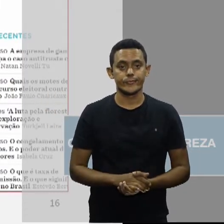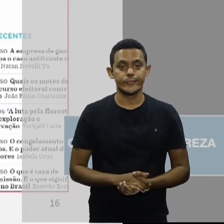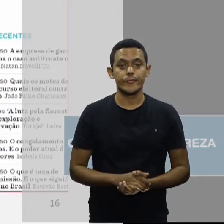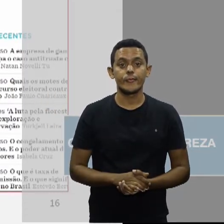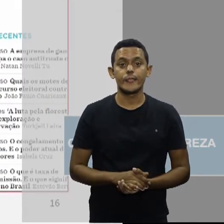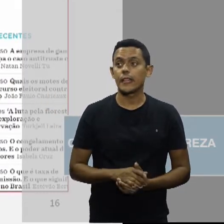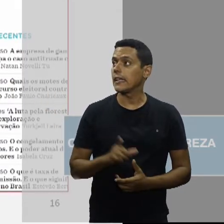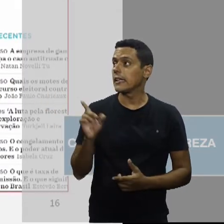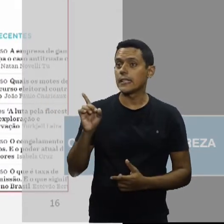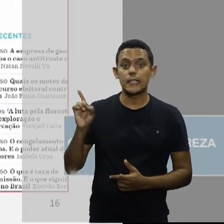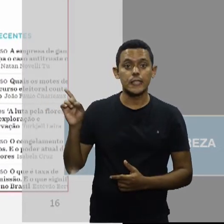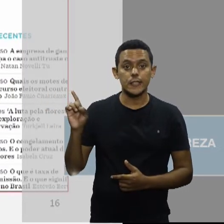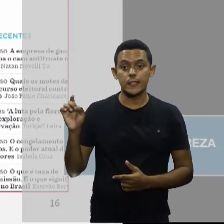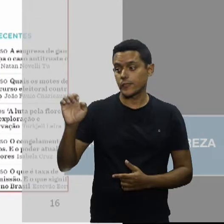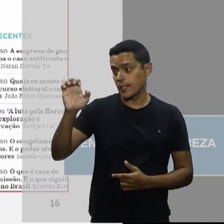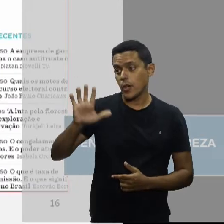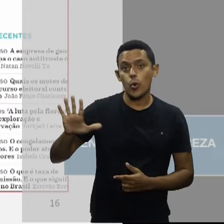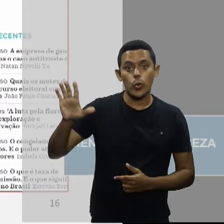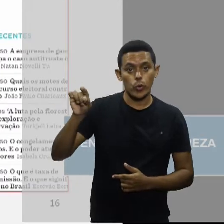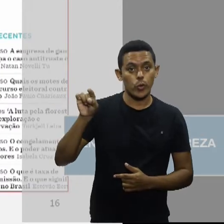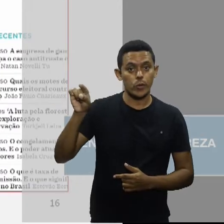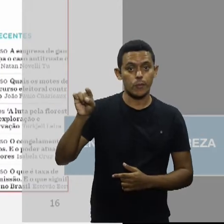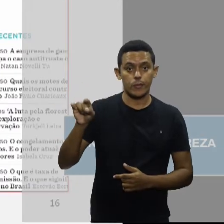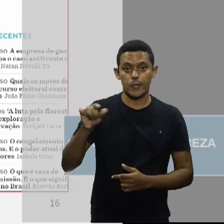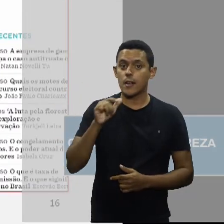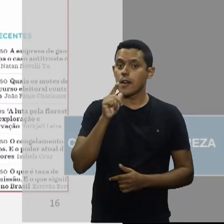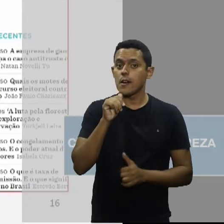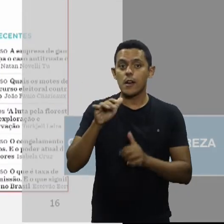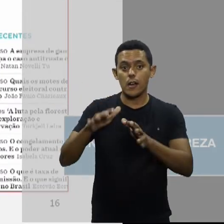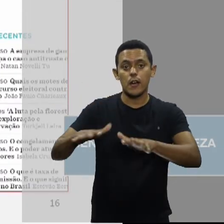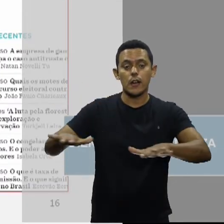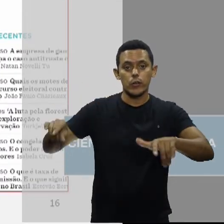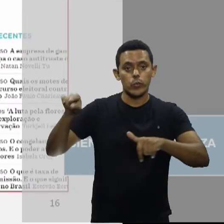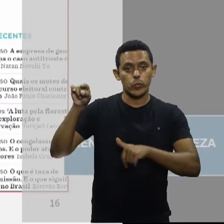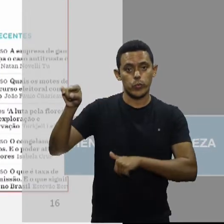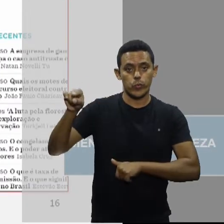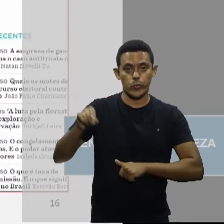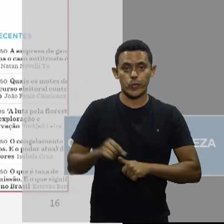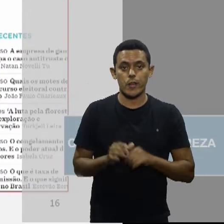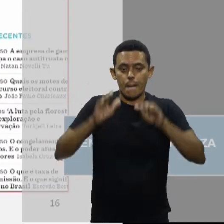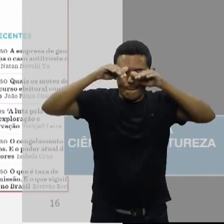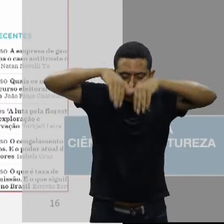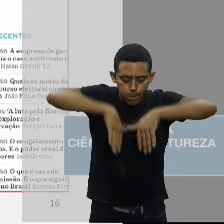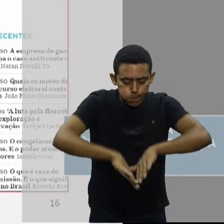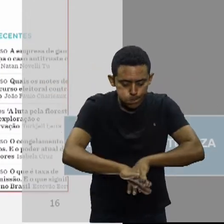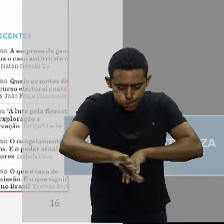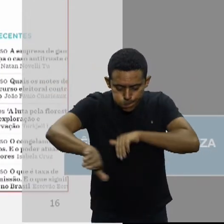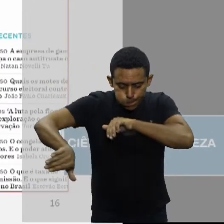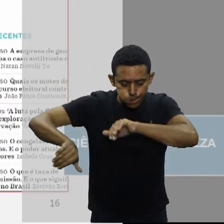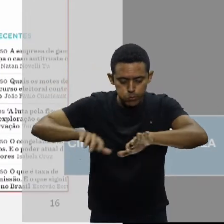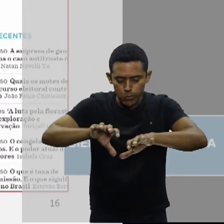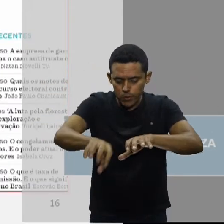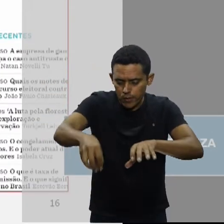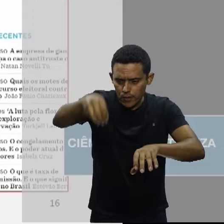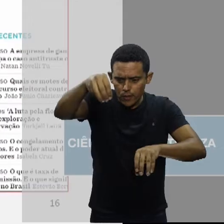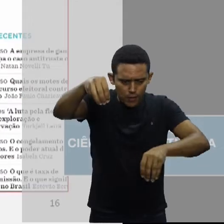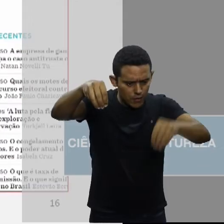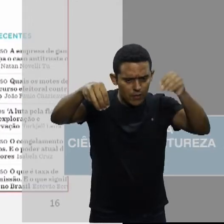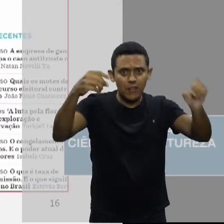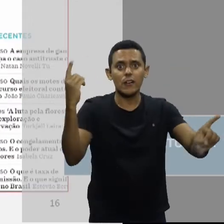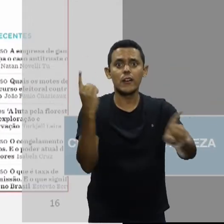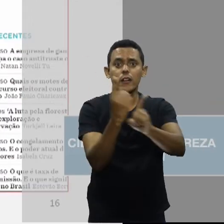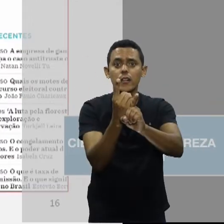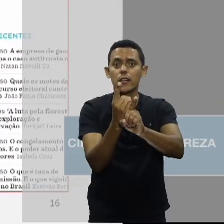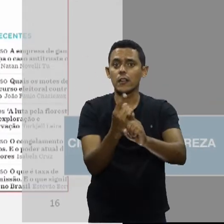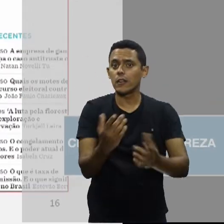Mediterrâneo em que ele retira da água do mar máscaras e luvas. Então, o descarte incorreto ele já